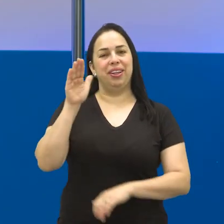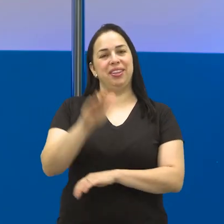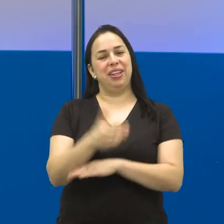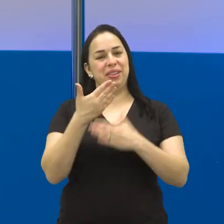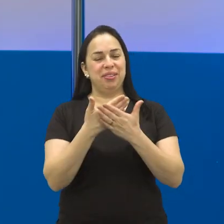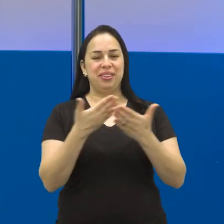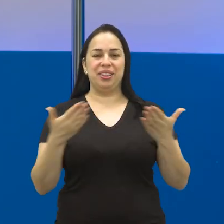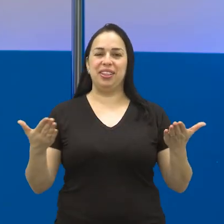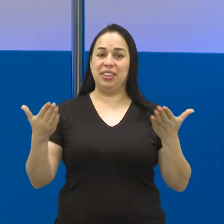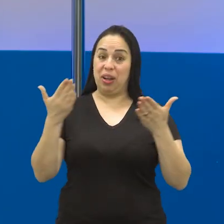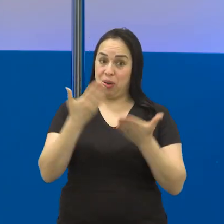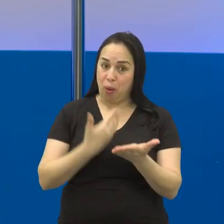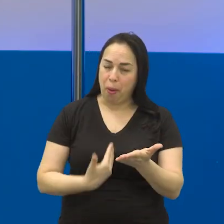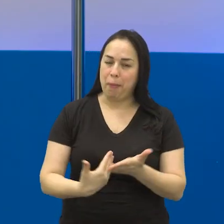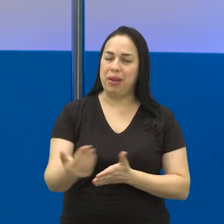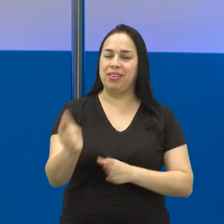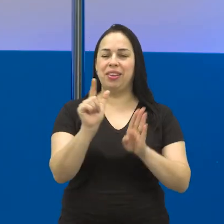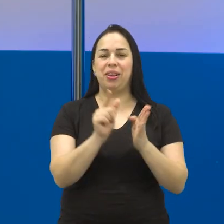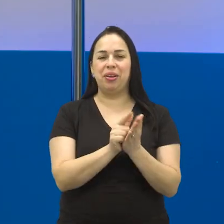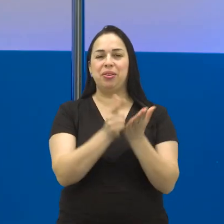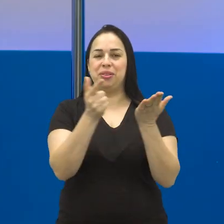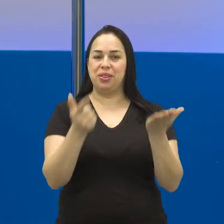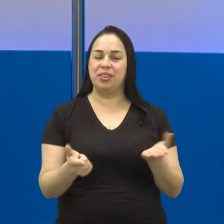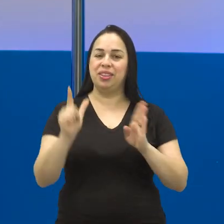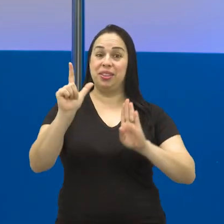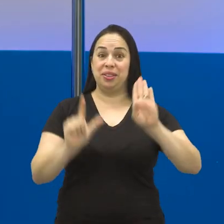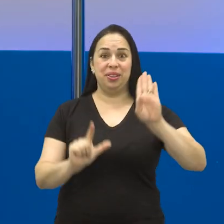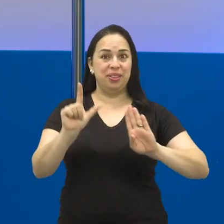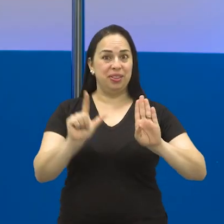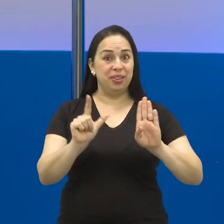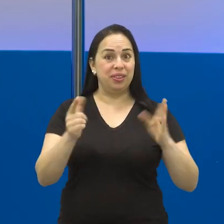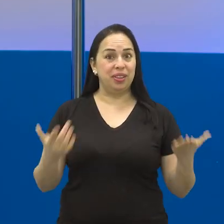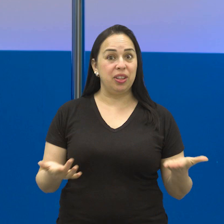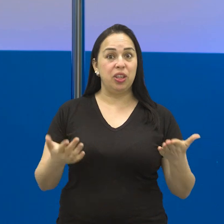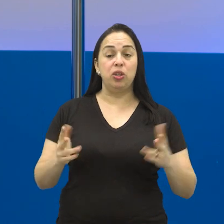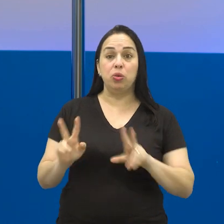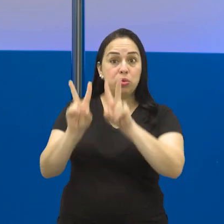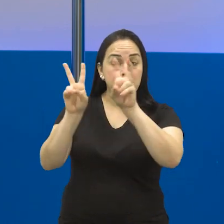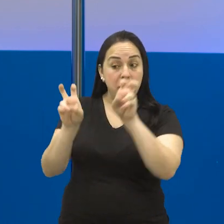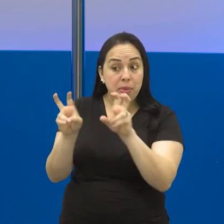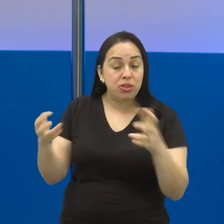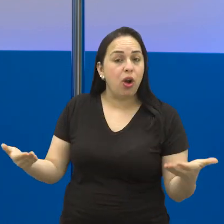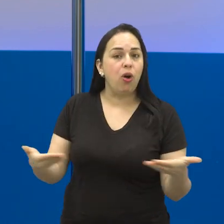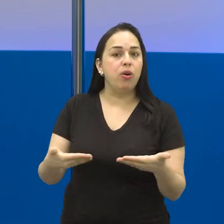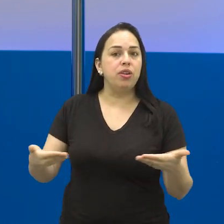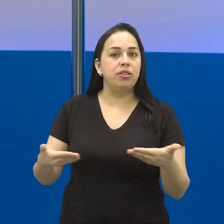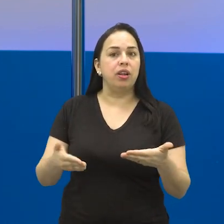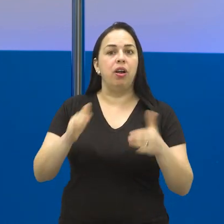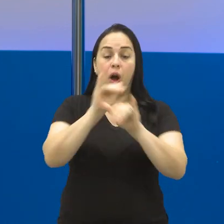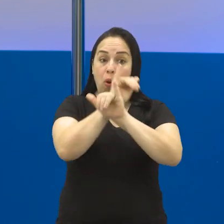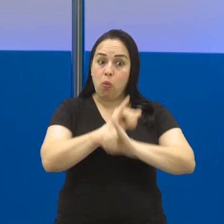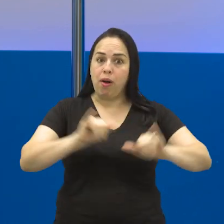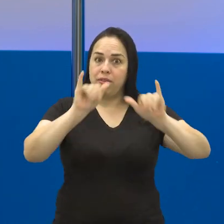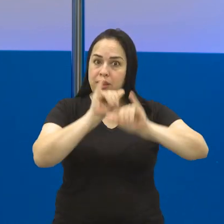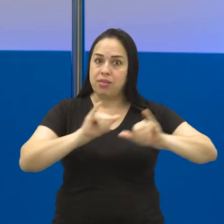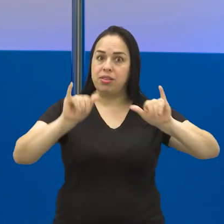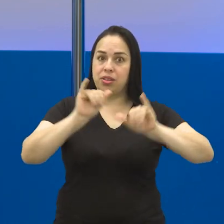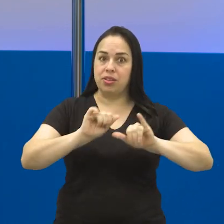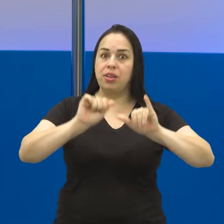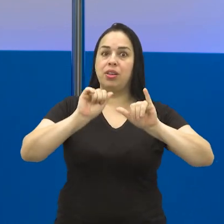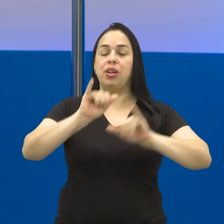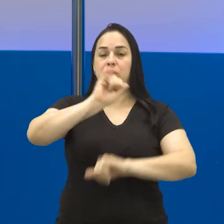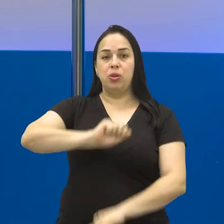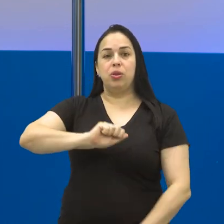Muito boa tarde para você. No ar, o Boletim Legislativo. Entre os destaques de hoje está o alerta da